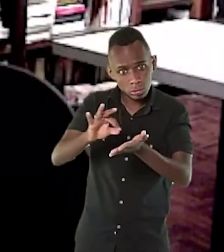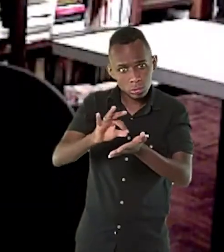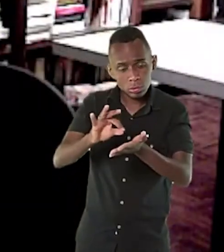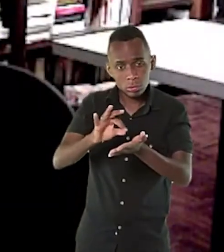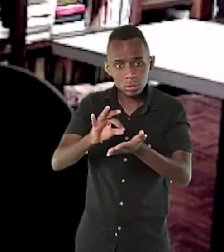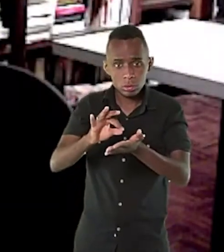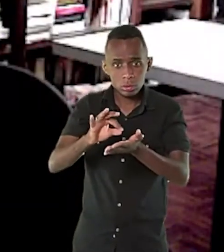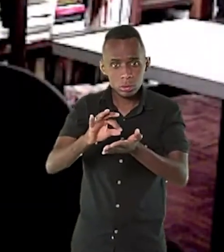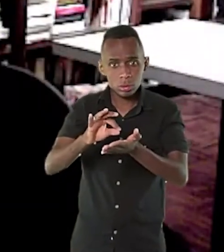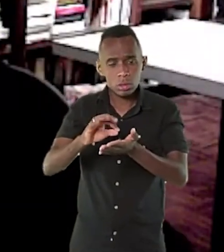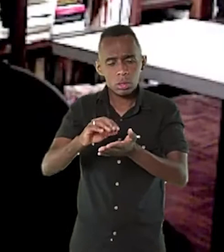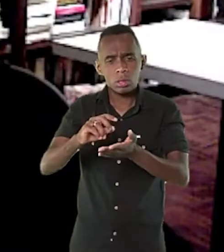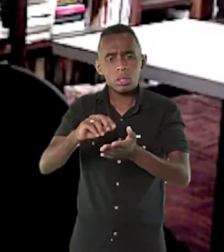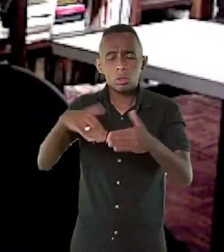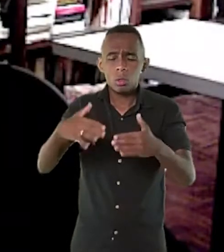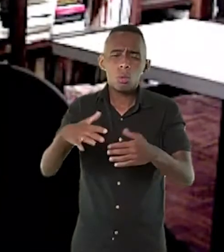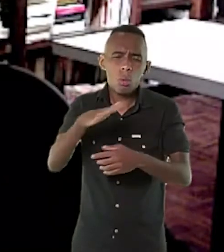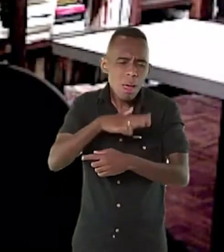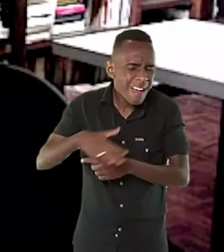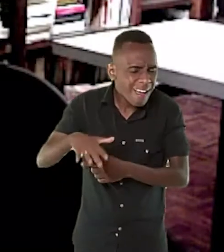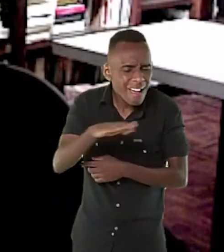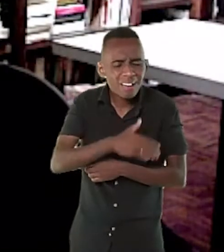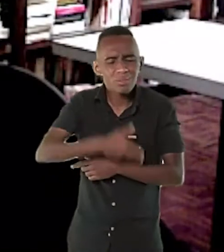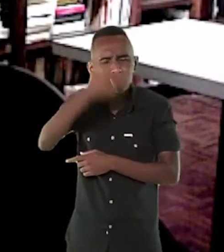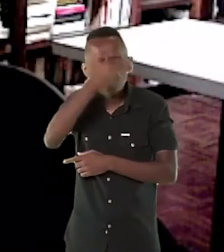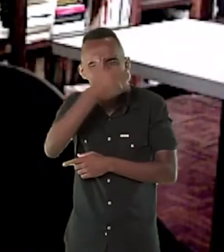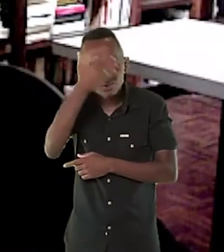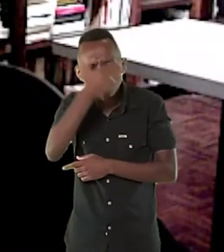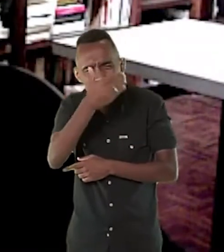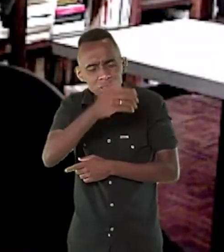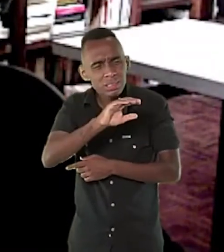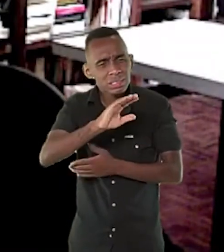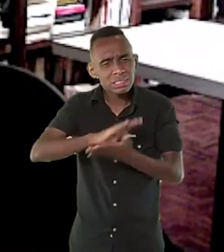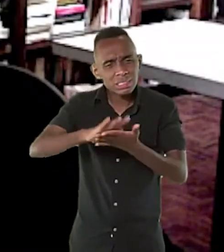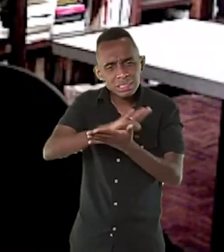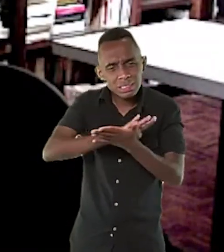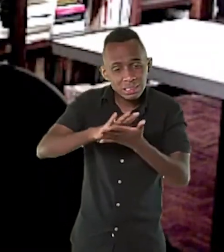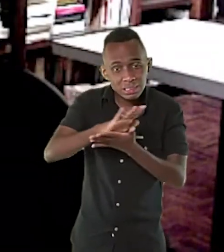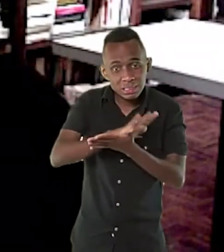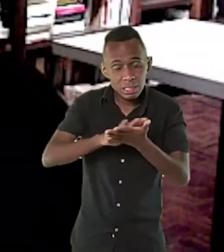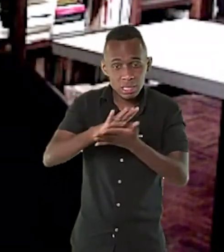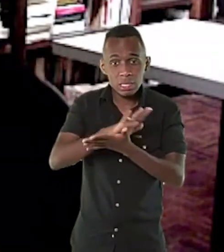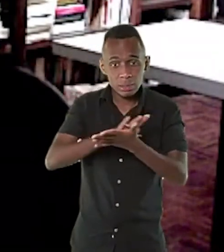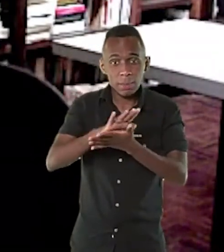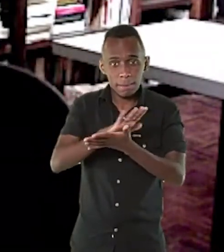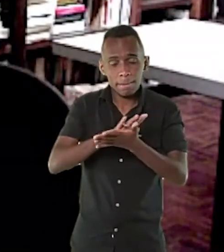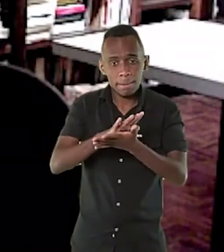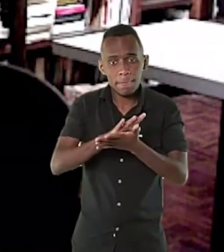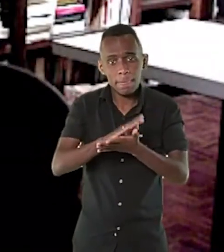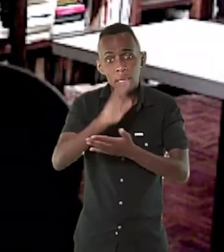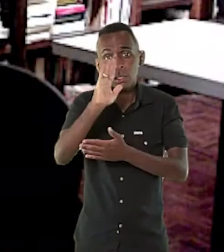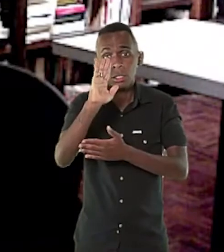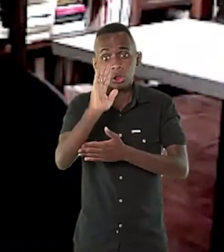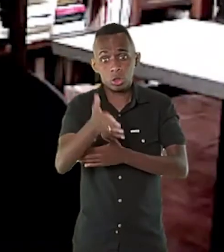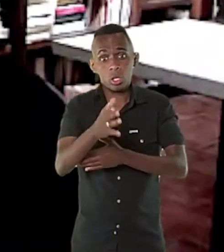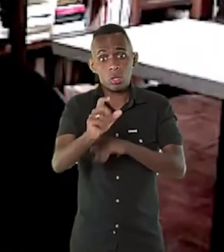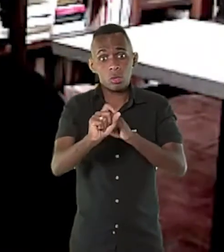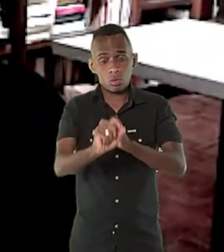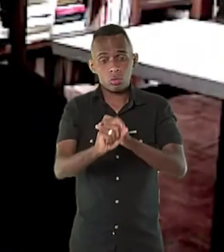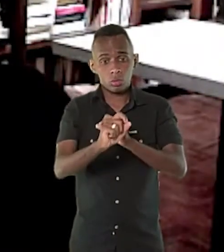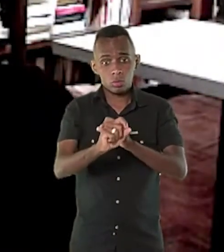da invisibilidade toda uma esfera social da população que já era